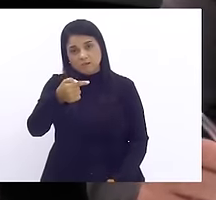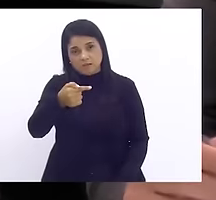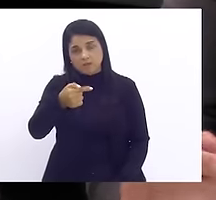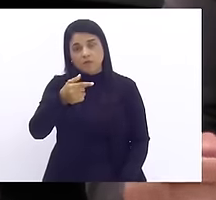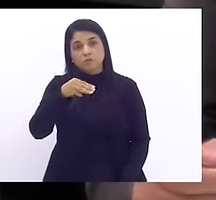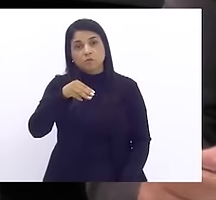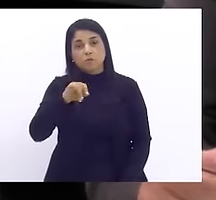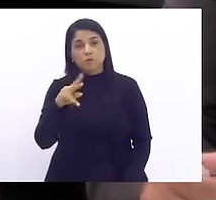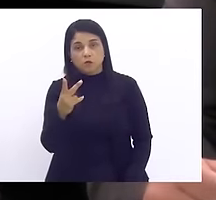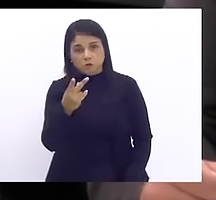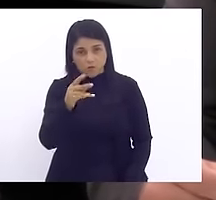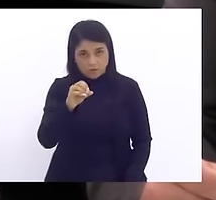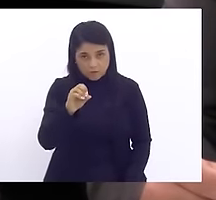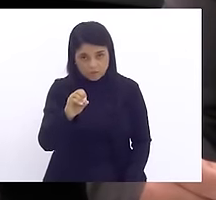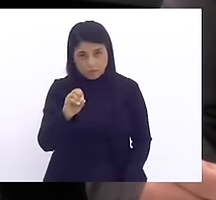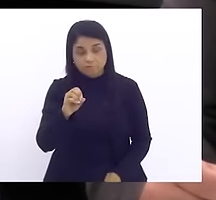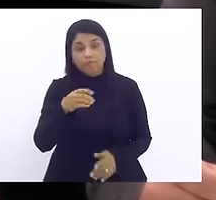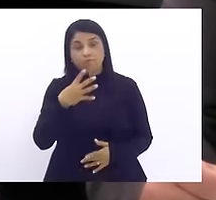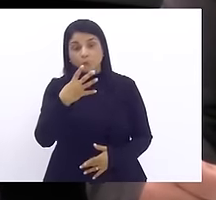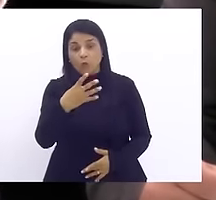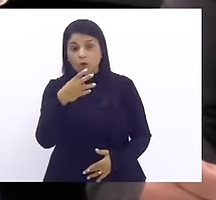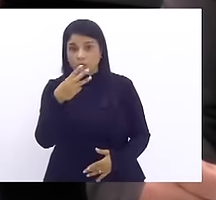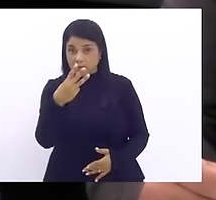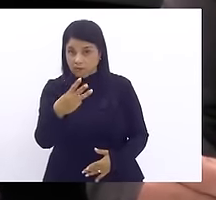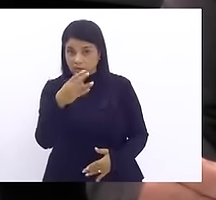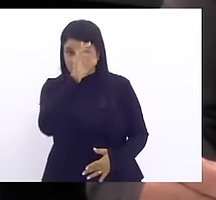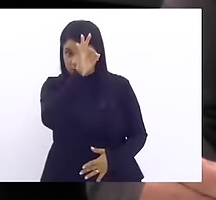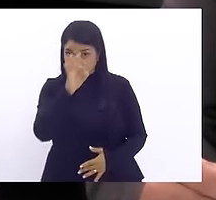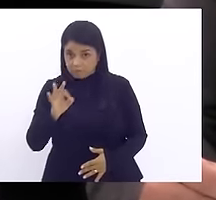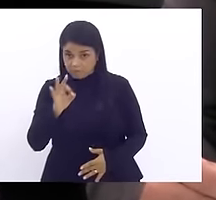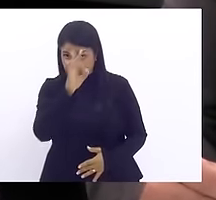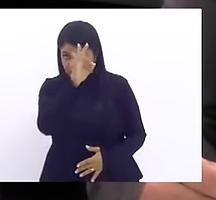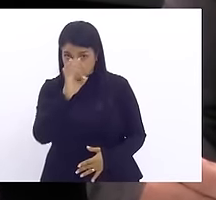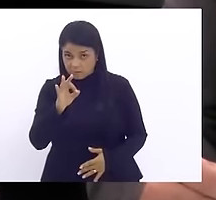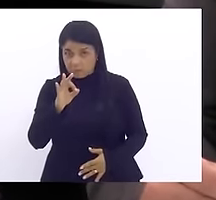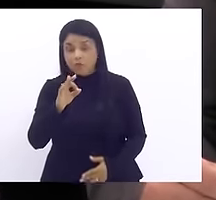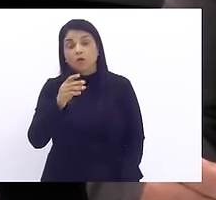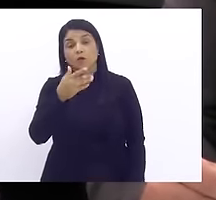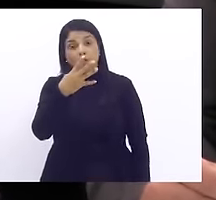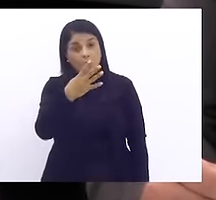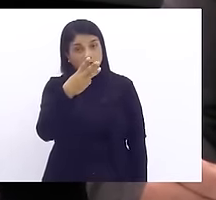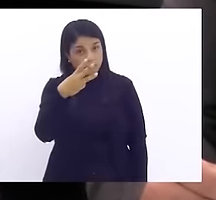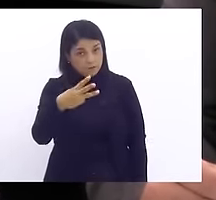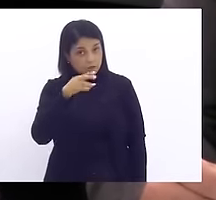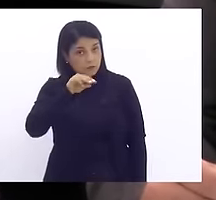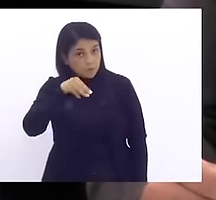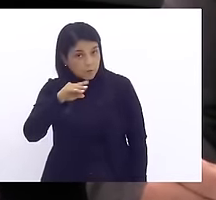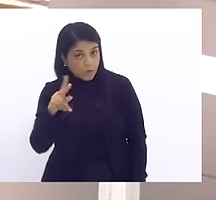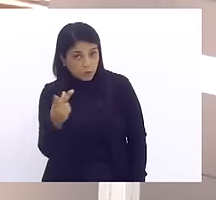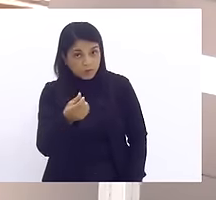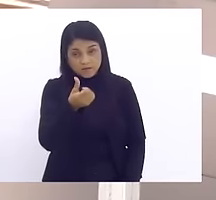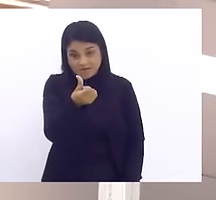Quando se considera 43 está Considerando o período todo os 60 meses